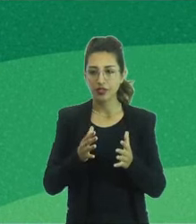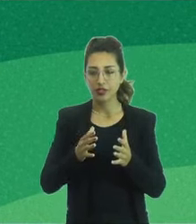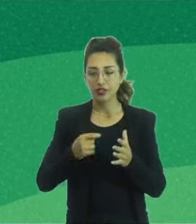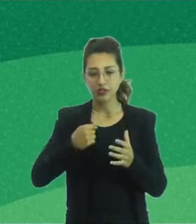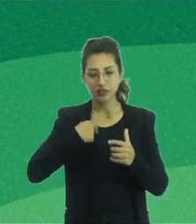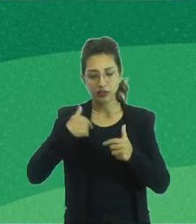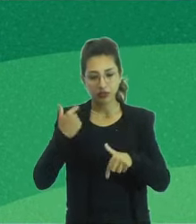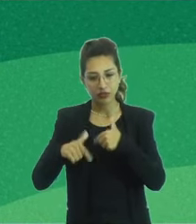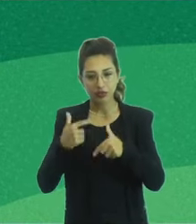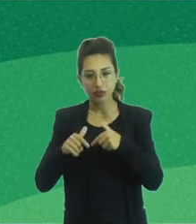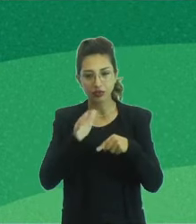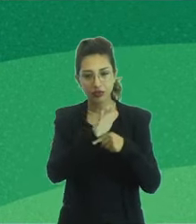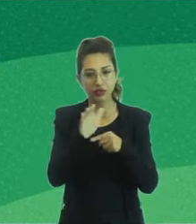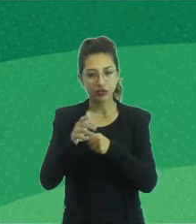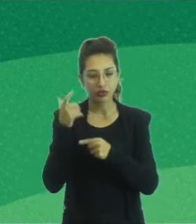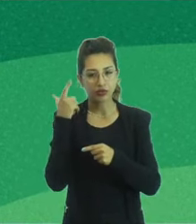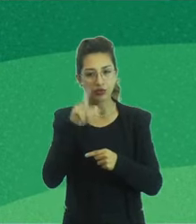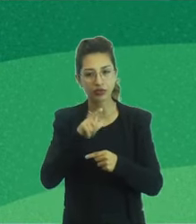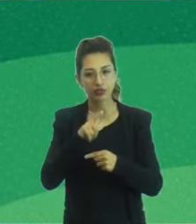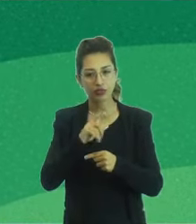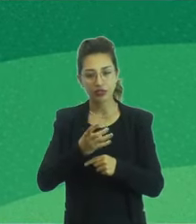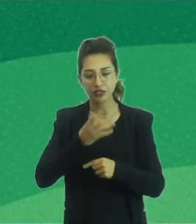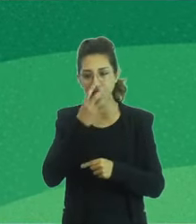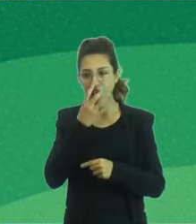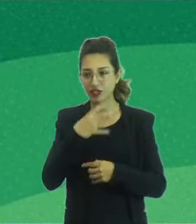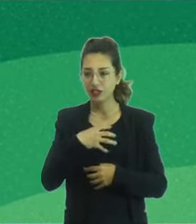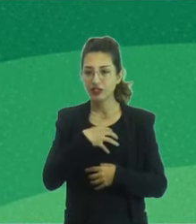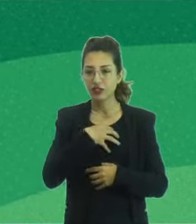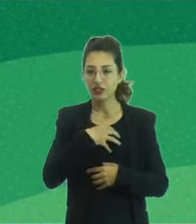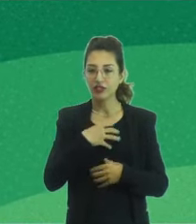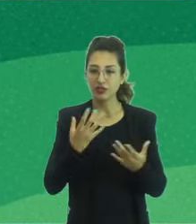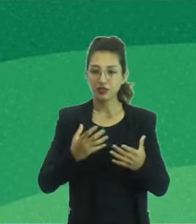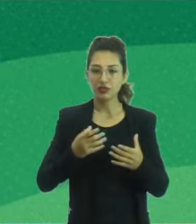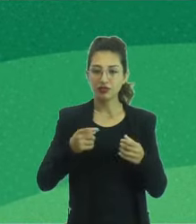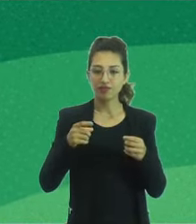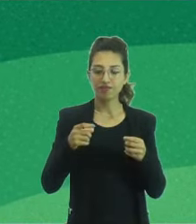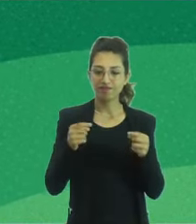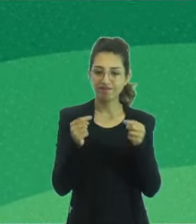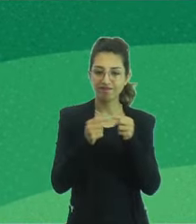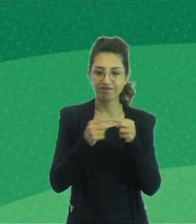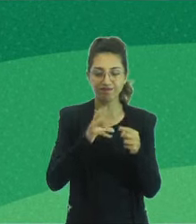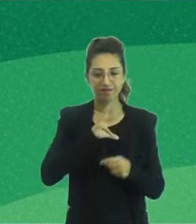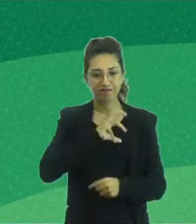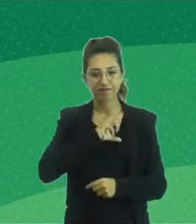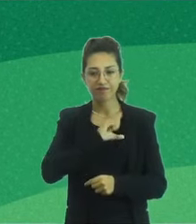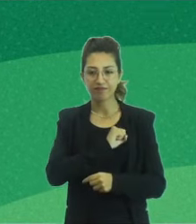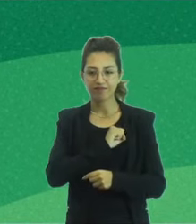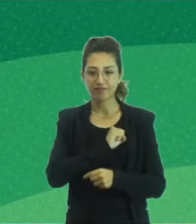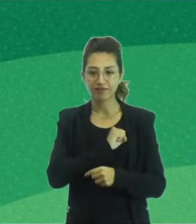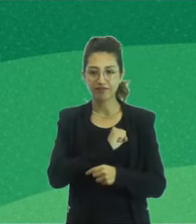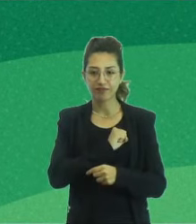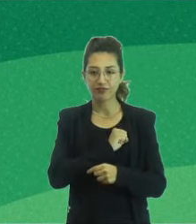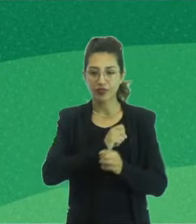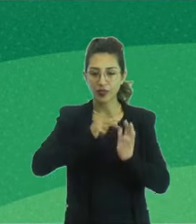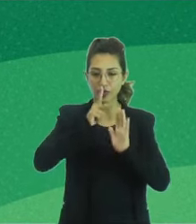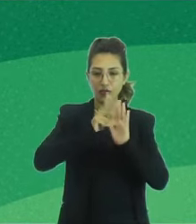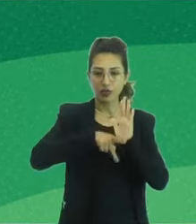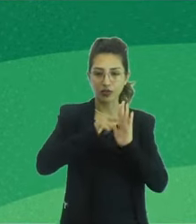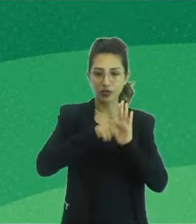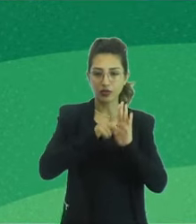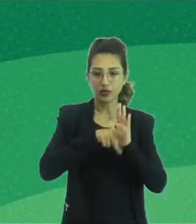que tu conseguiu aprender uma coisa nova Então tem muito amor envolvido dentro disso desse projeto